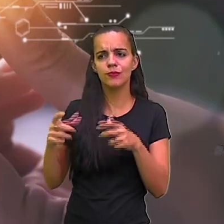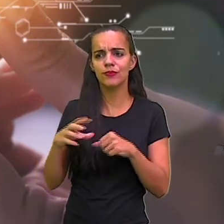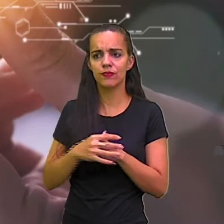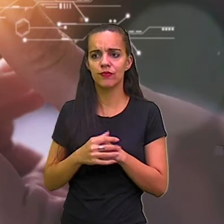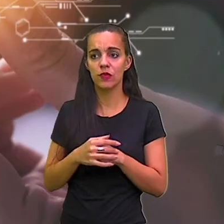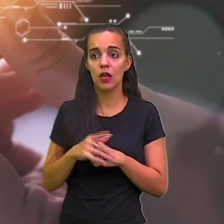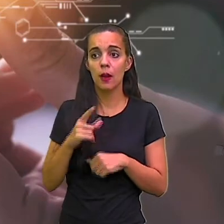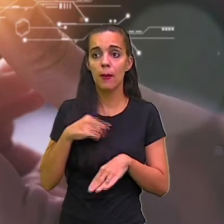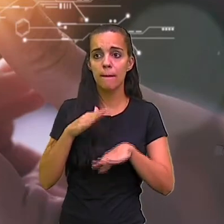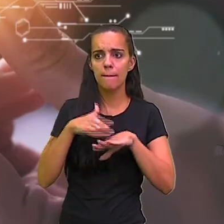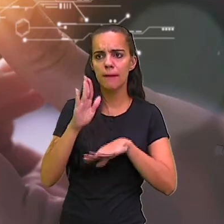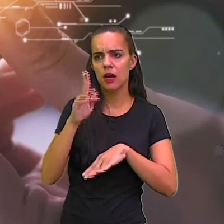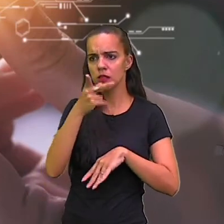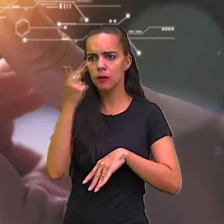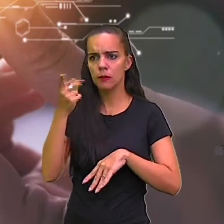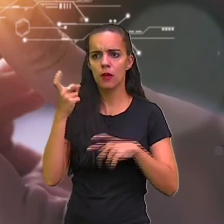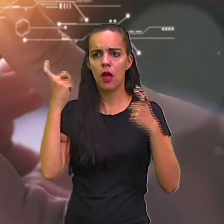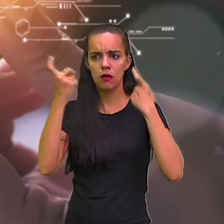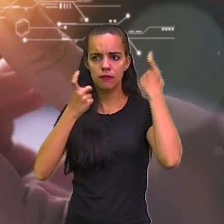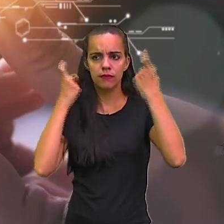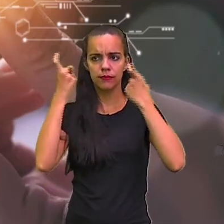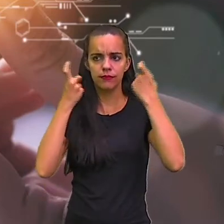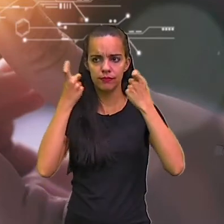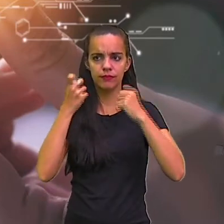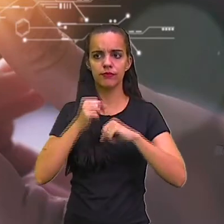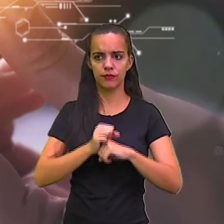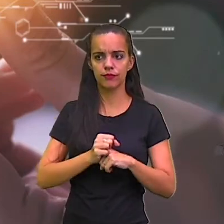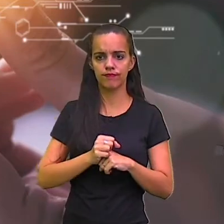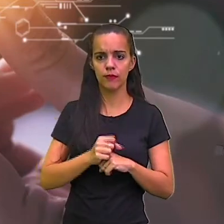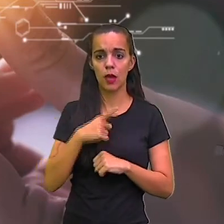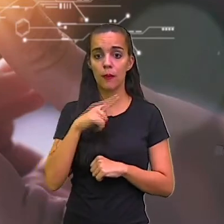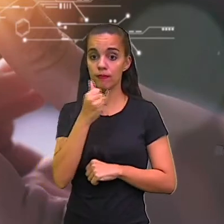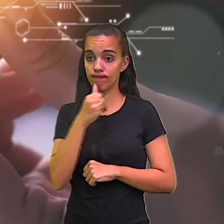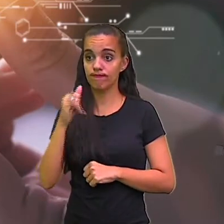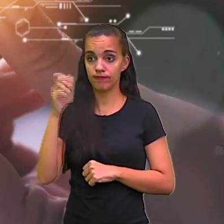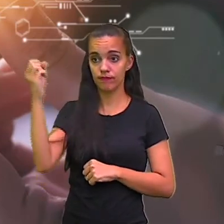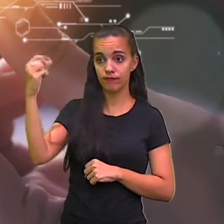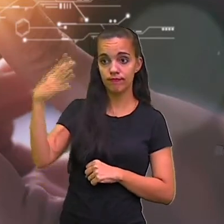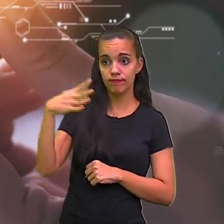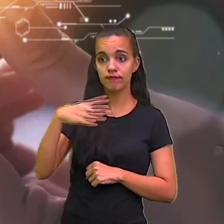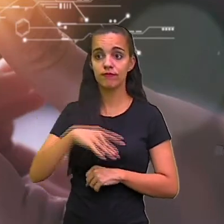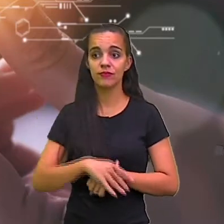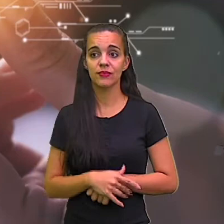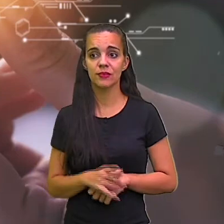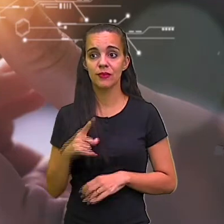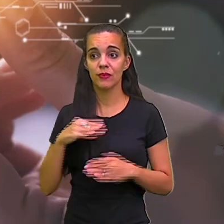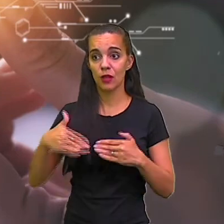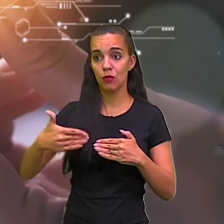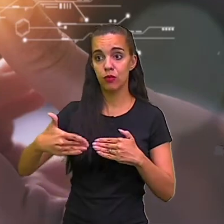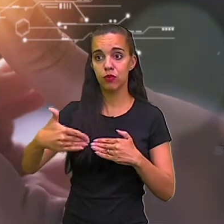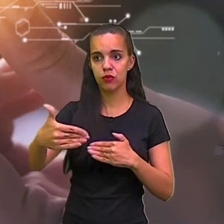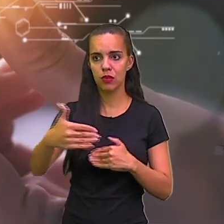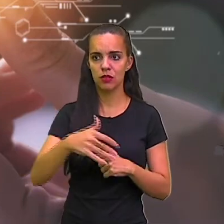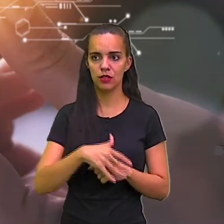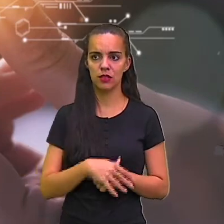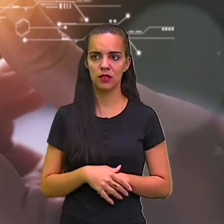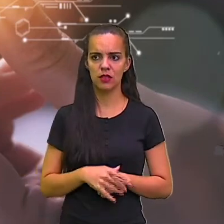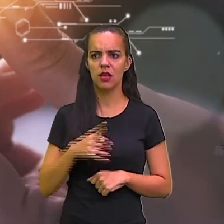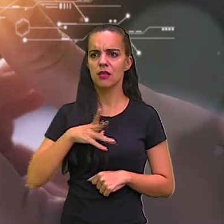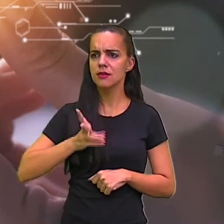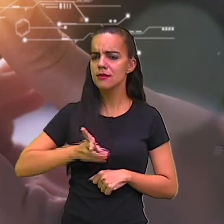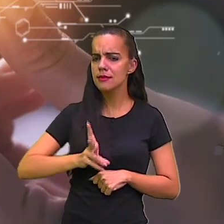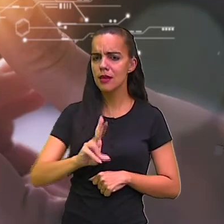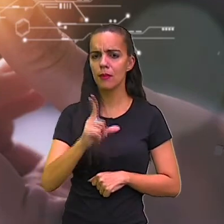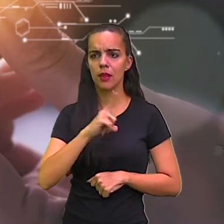maior consciência e preocupação com a sustentabilidade a humanidade está passando por constantes